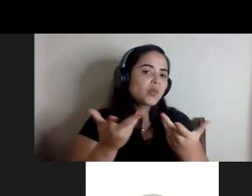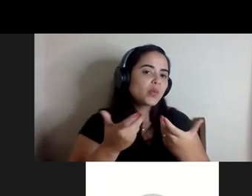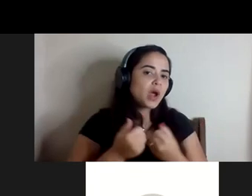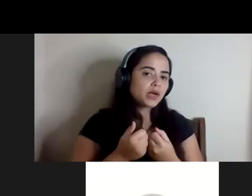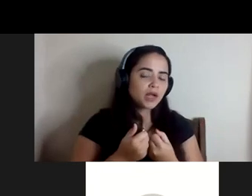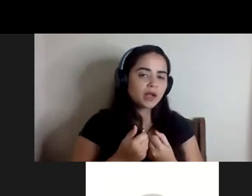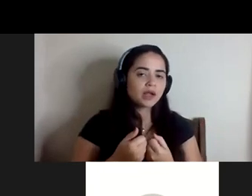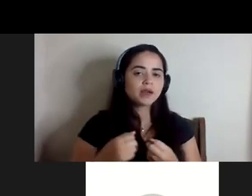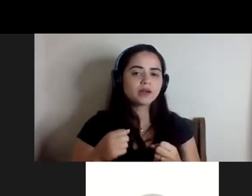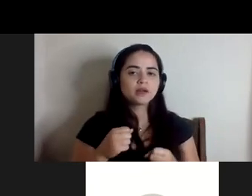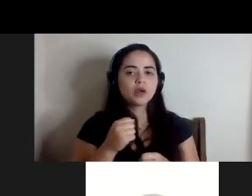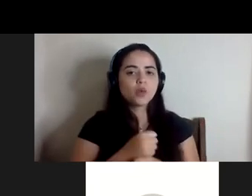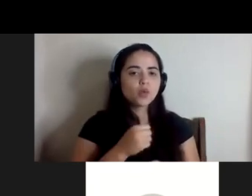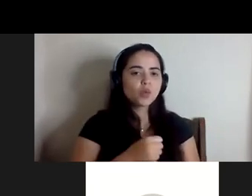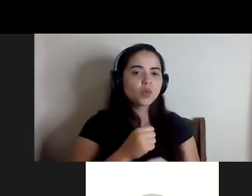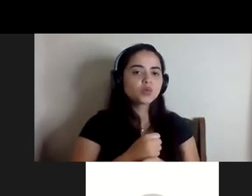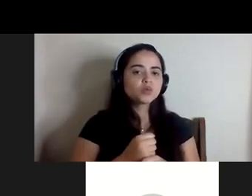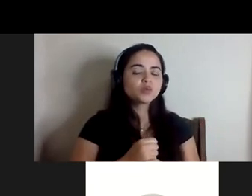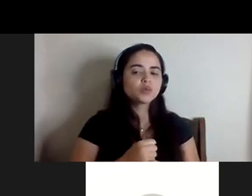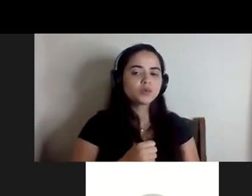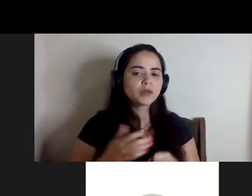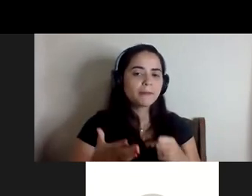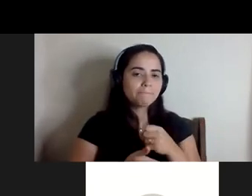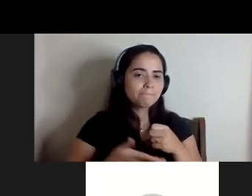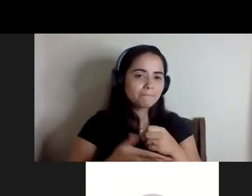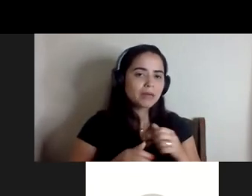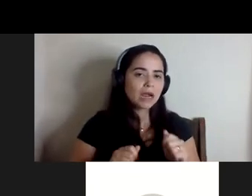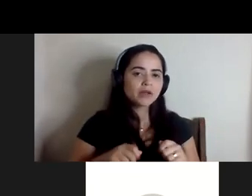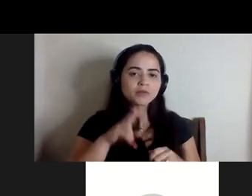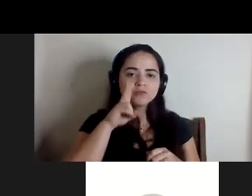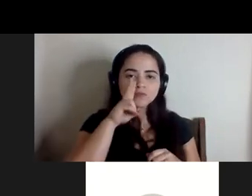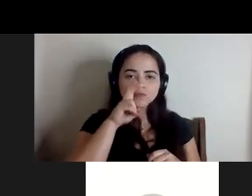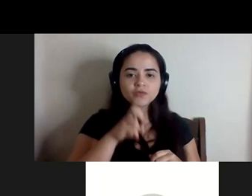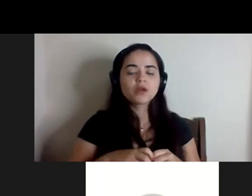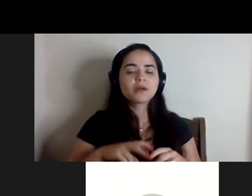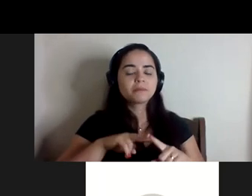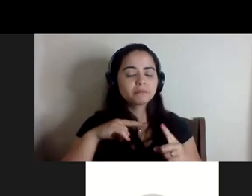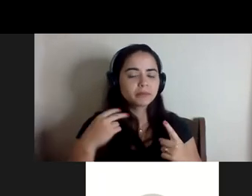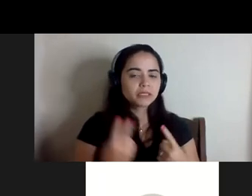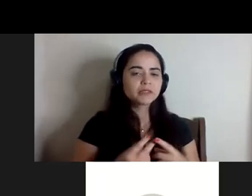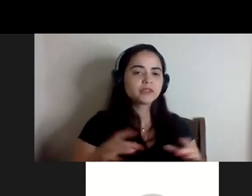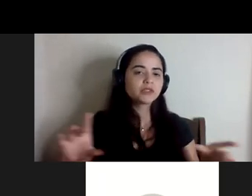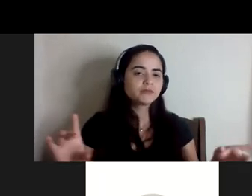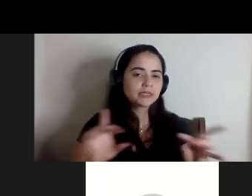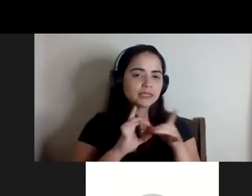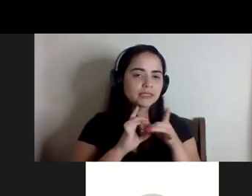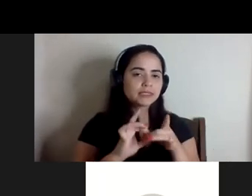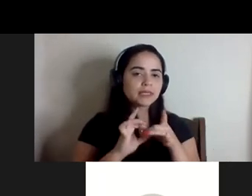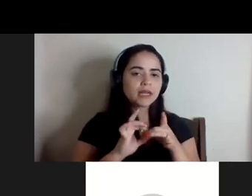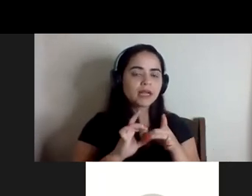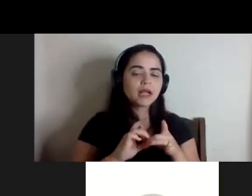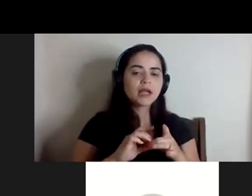construir, consolidar ainda mais essa perspectiva integrada,